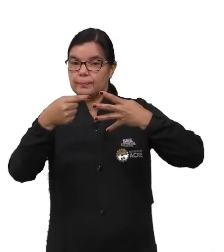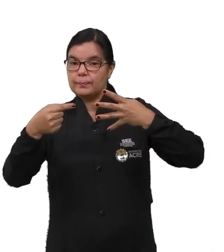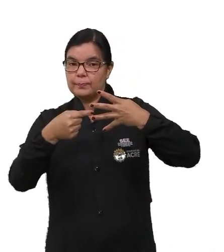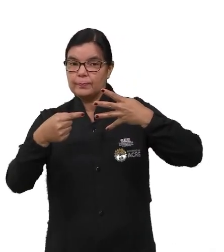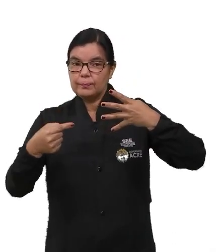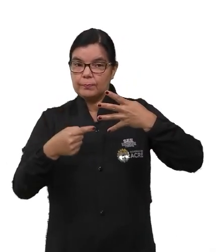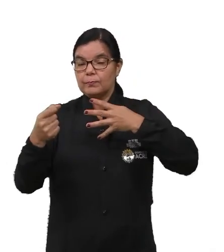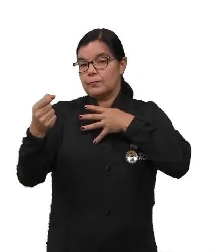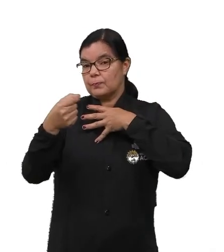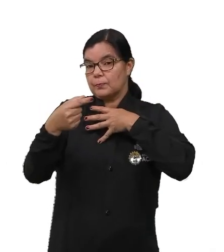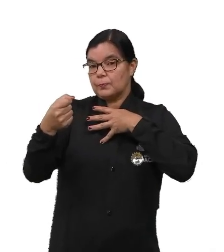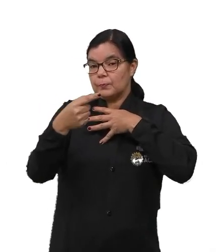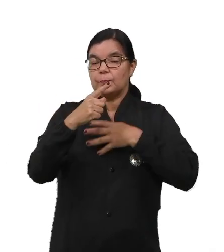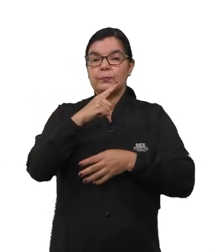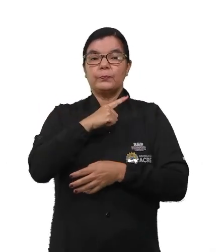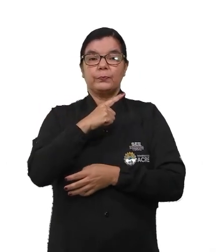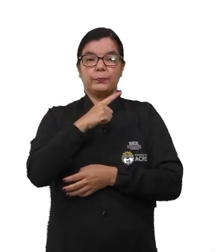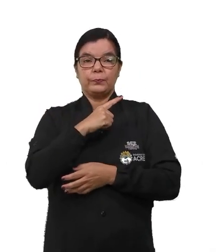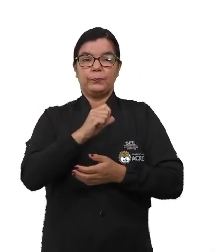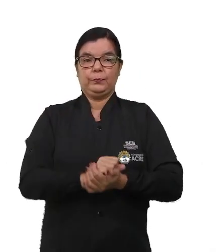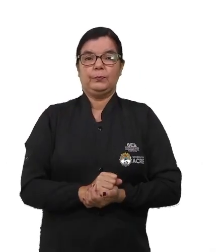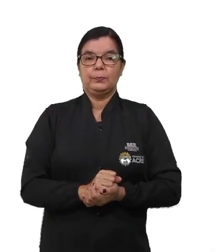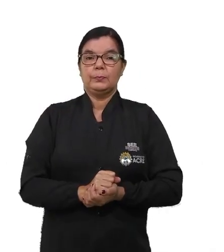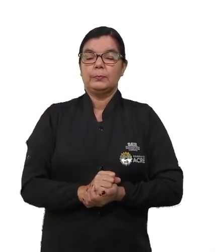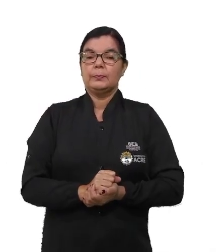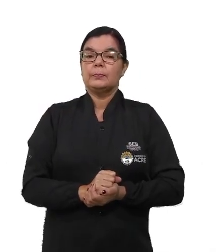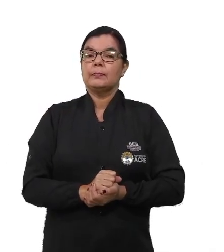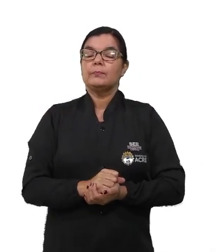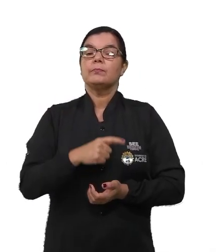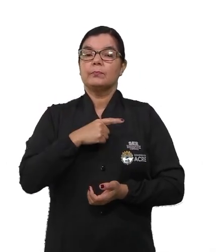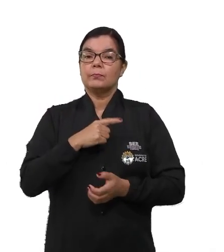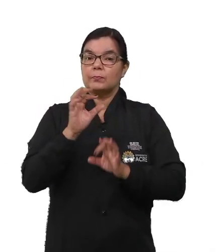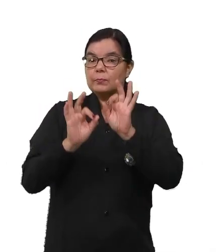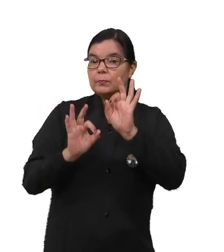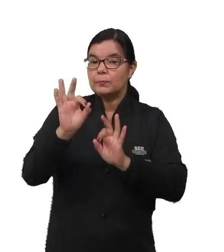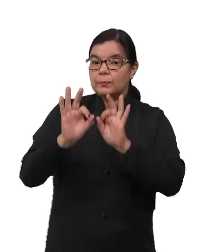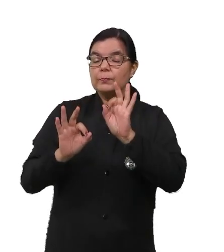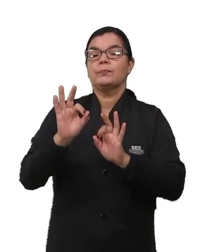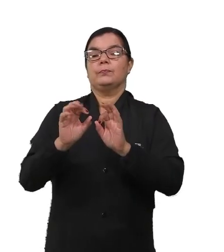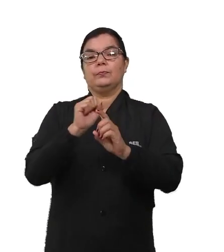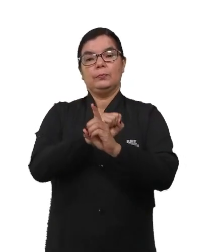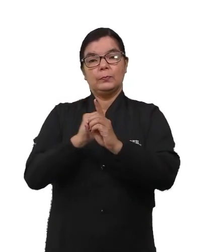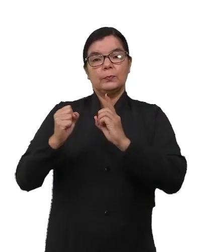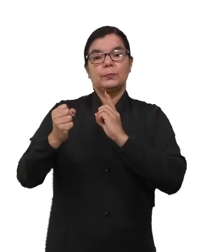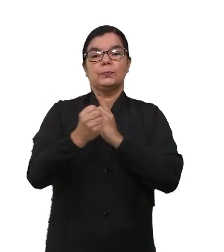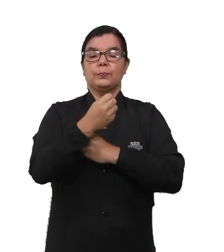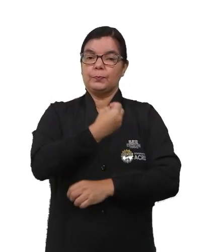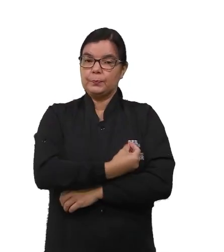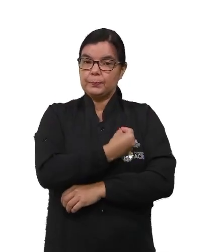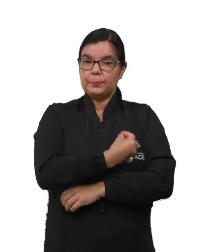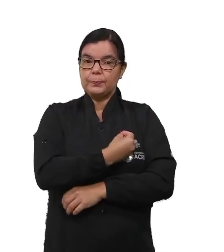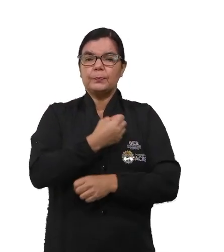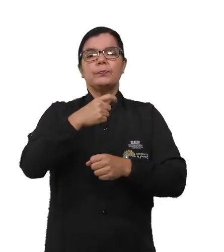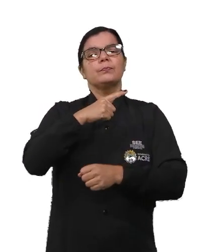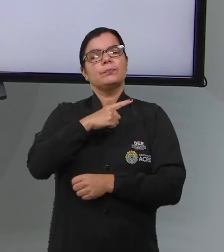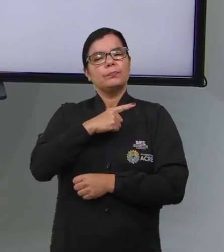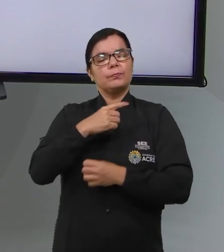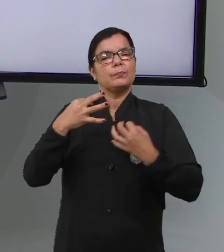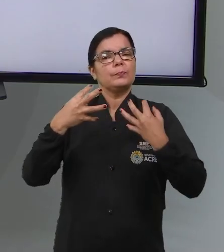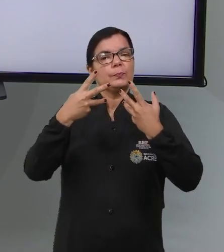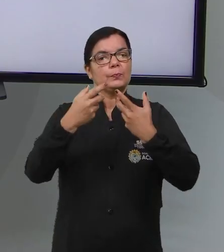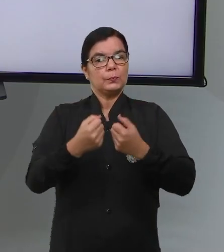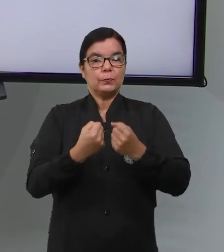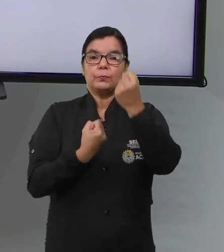seta azul, nós temos assim, manter a ordem social existente. Quando eu tenho toda